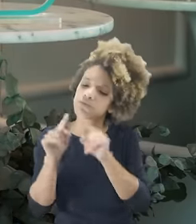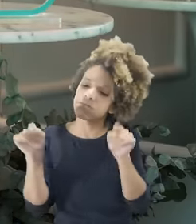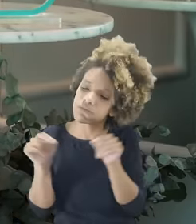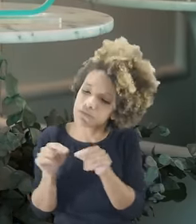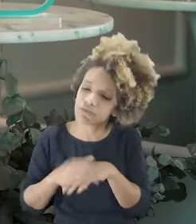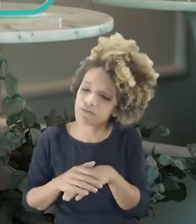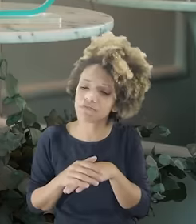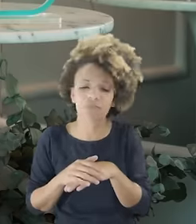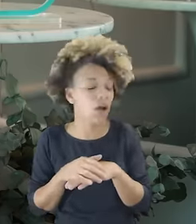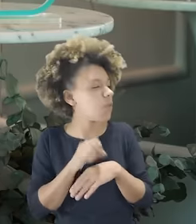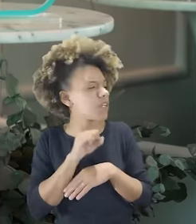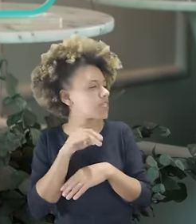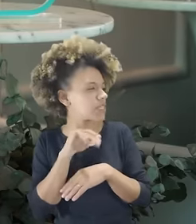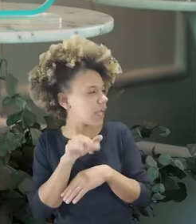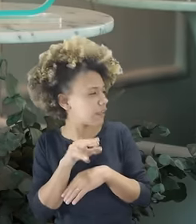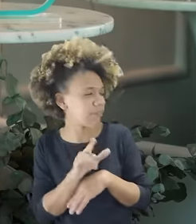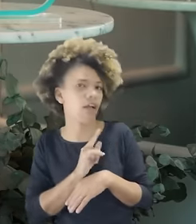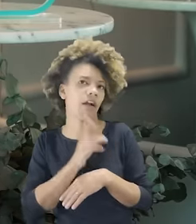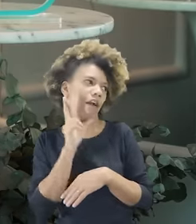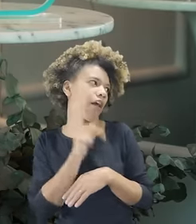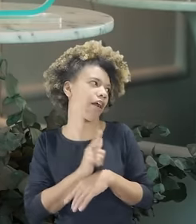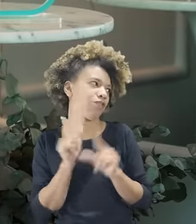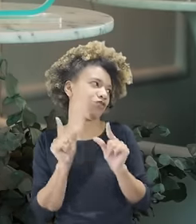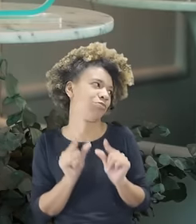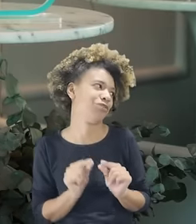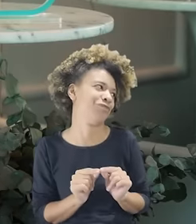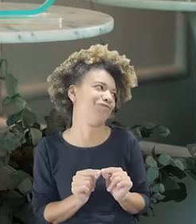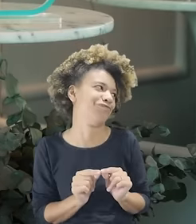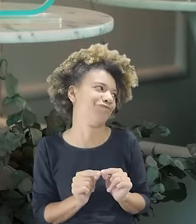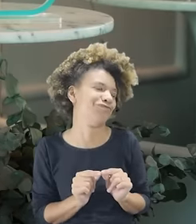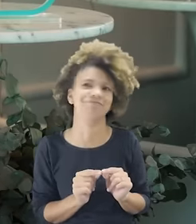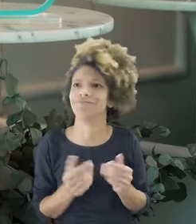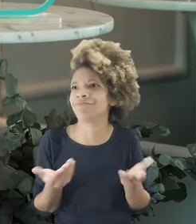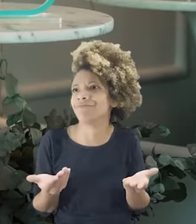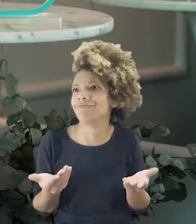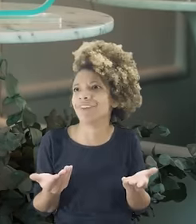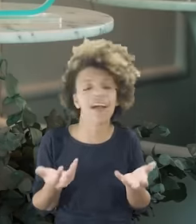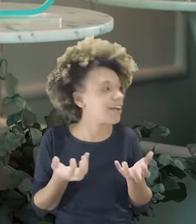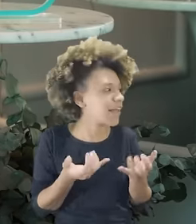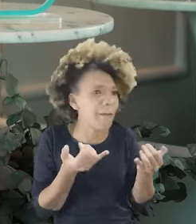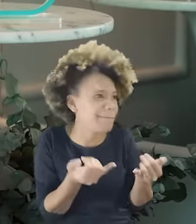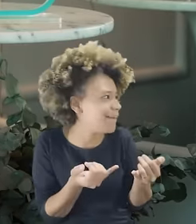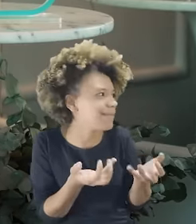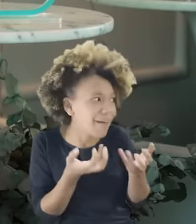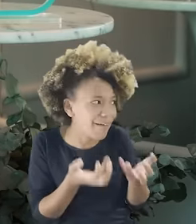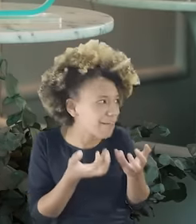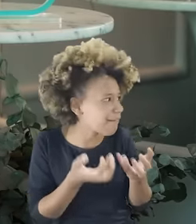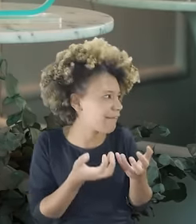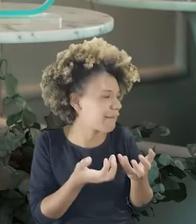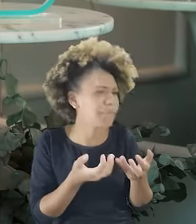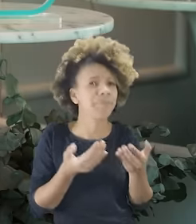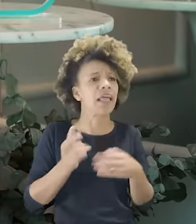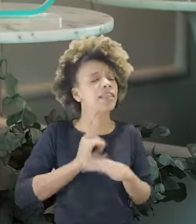vou botar aqui um um designer para fazer um negócio aqui diminuiu viu mano a galera quer O Tosco que